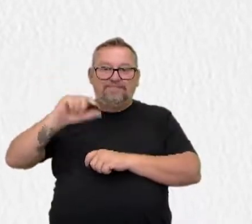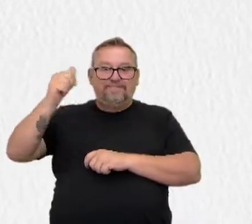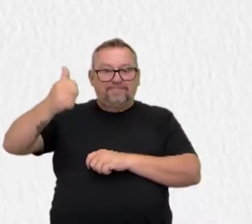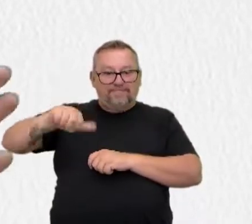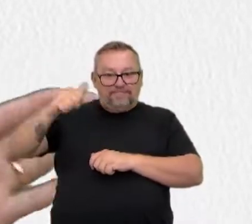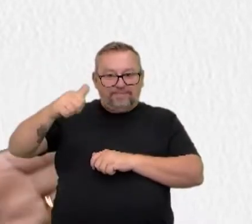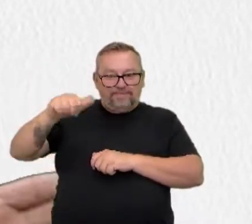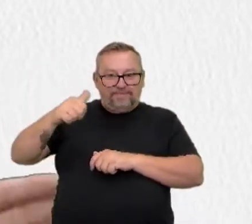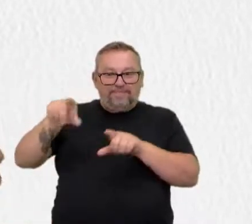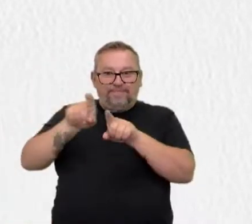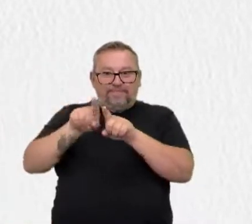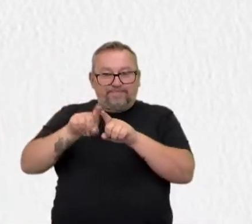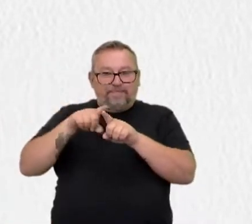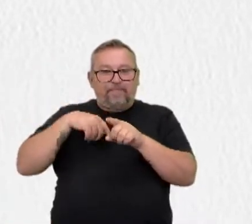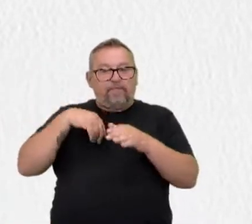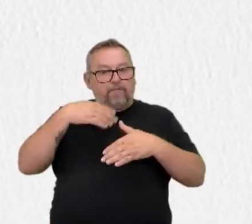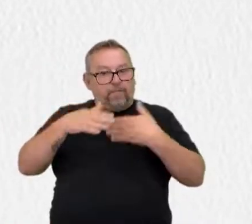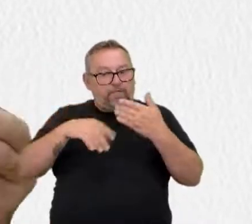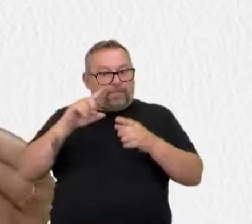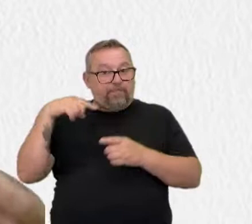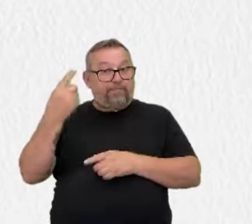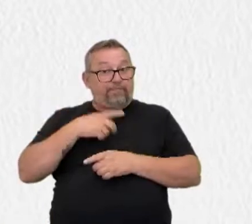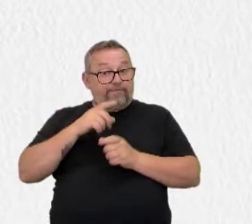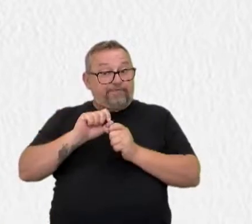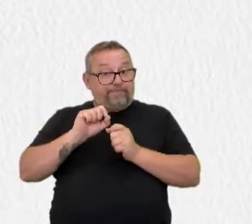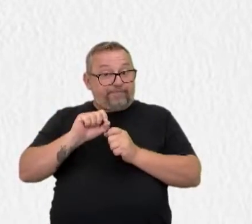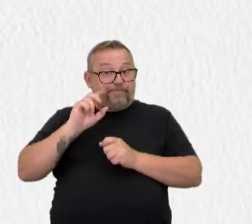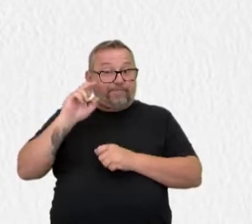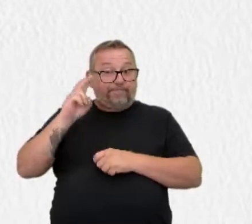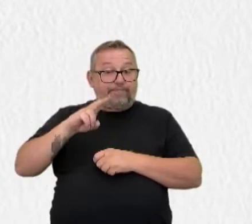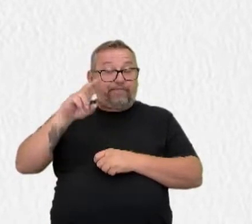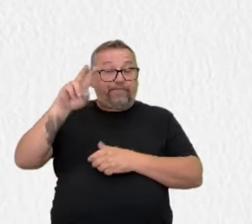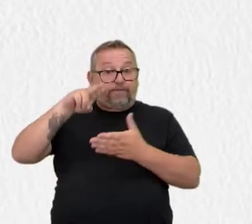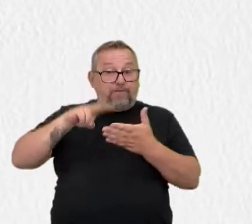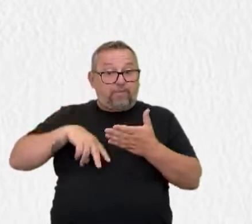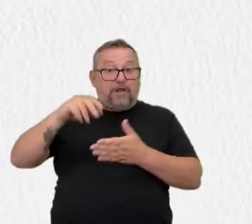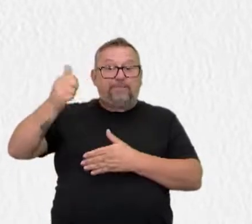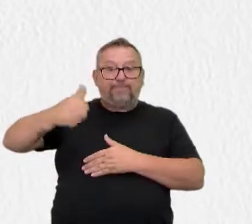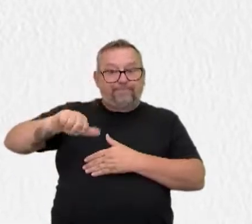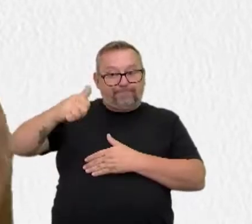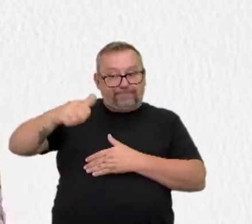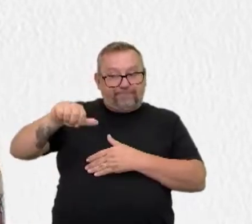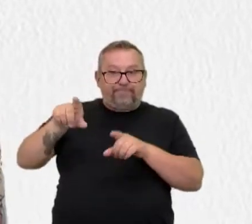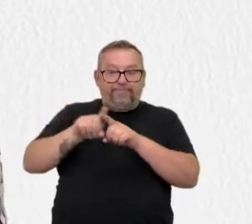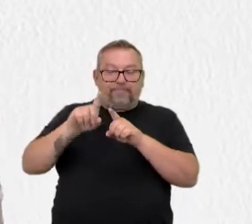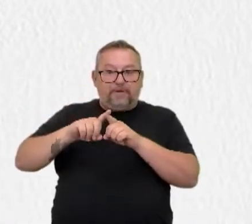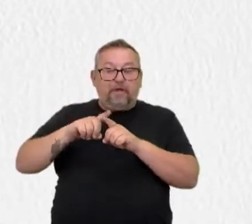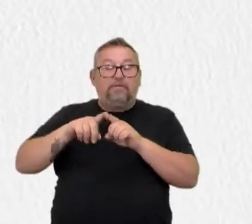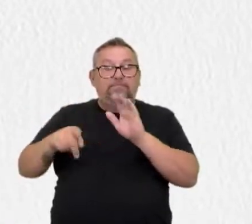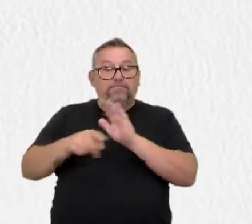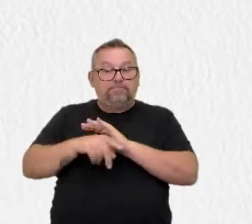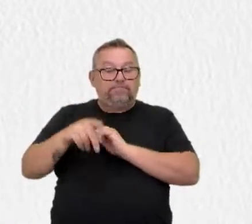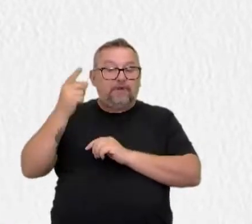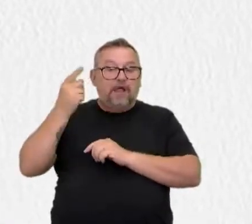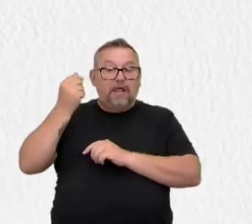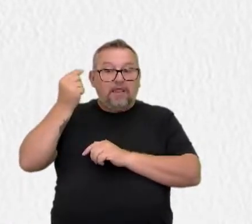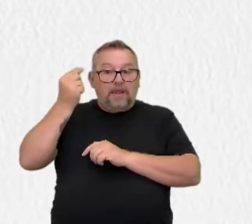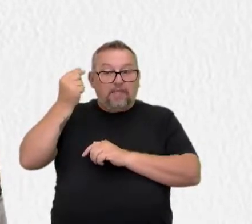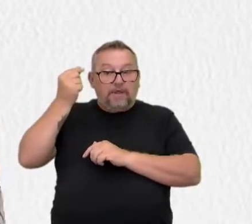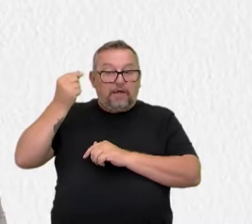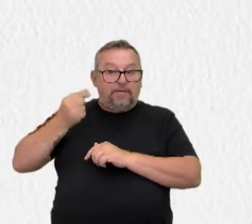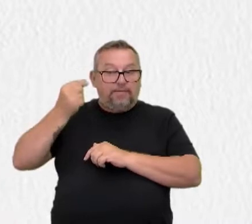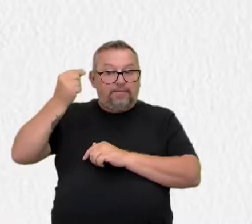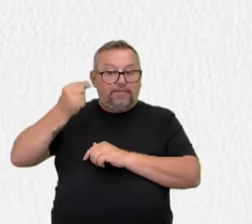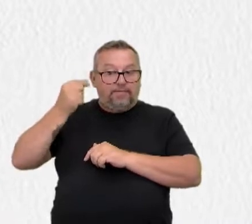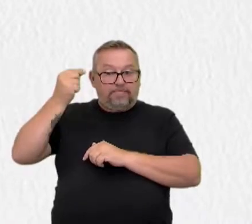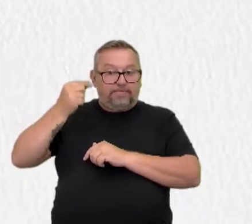analisar, lembra do processo que a gente vem construindo. Nós fizemos a leitura e a análise de imagens acadêmicas, a análise subjetiva, que é